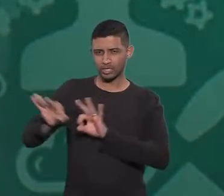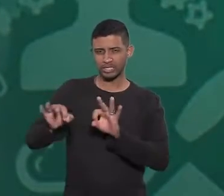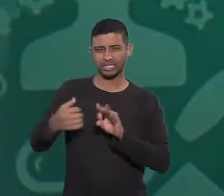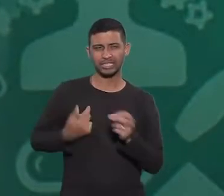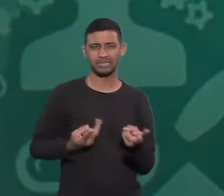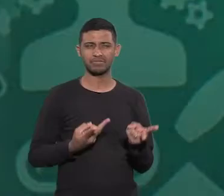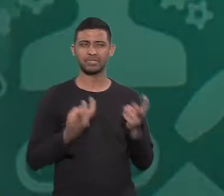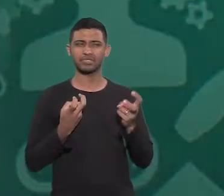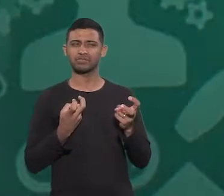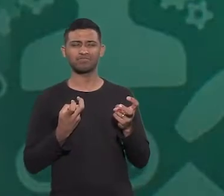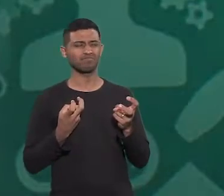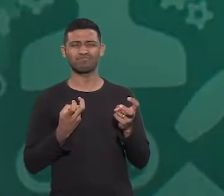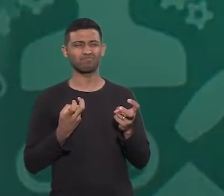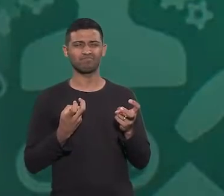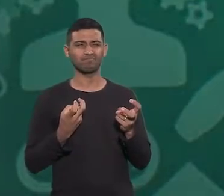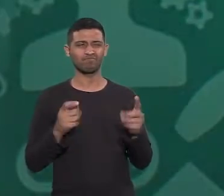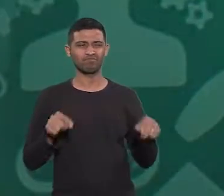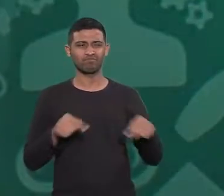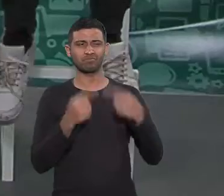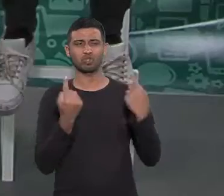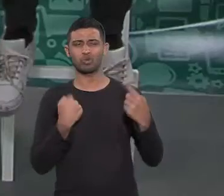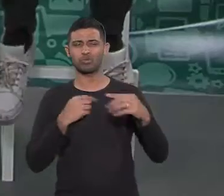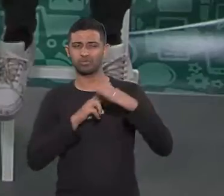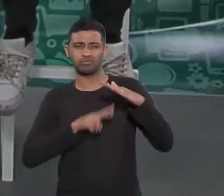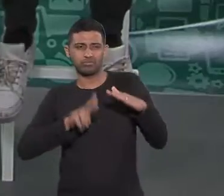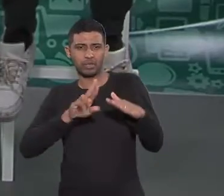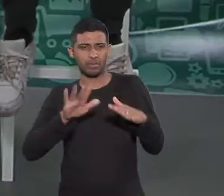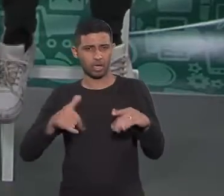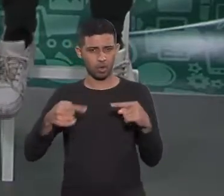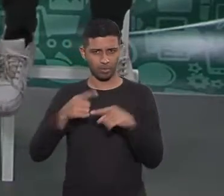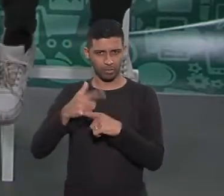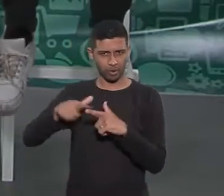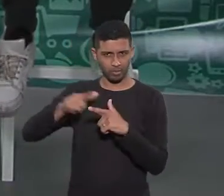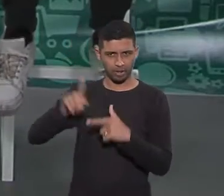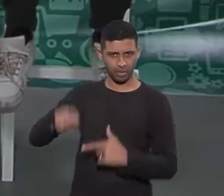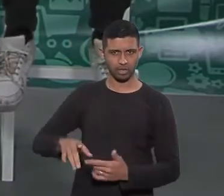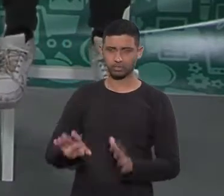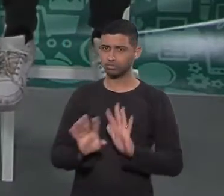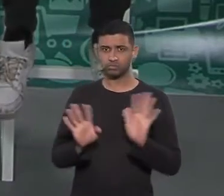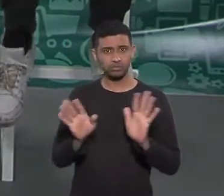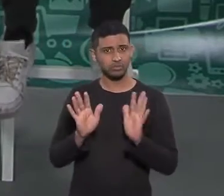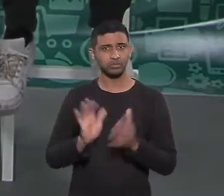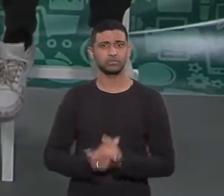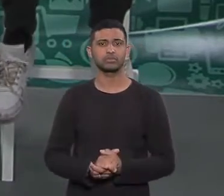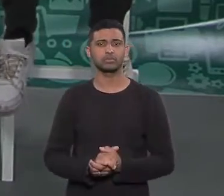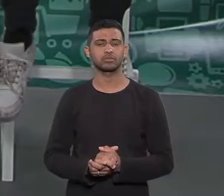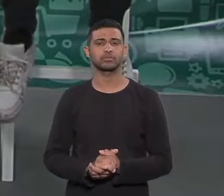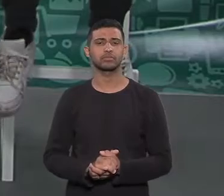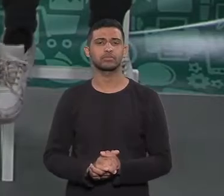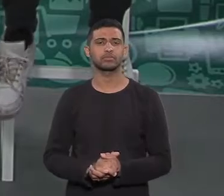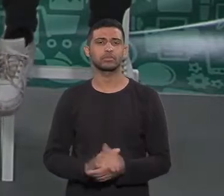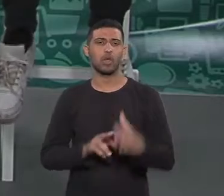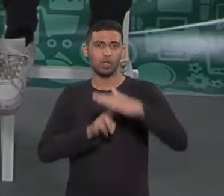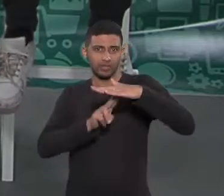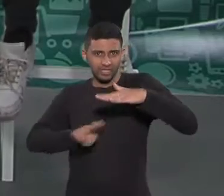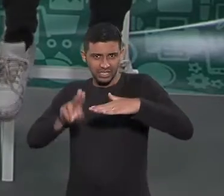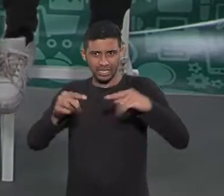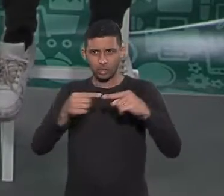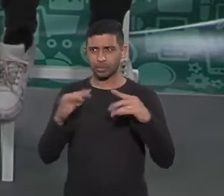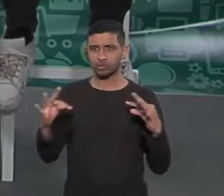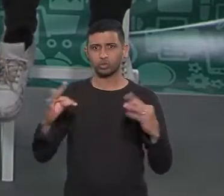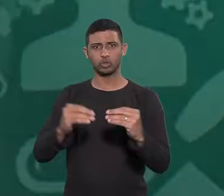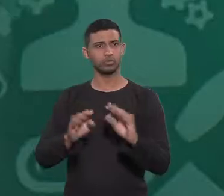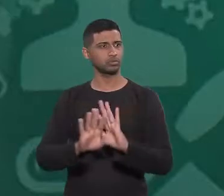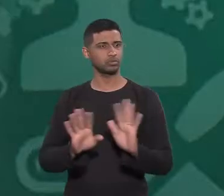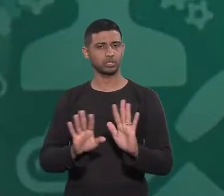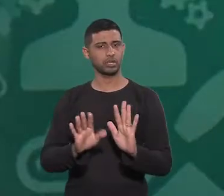do pré-vestibular percebe que talvez aquele não seja o seu espaço e não é um problema. O problema não é... A universidade, de fato, não é para